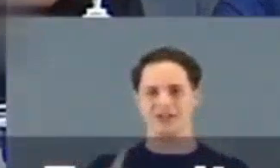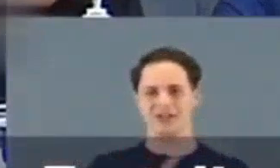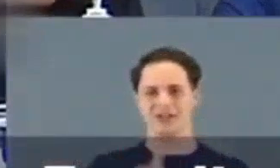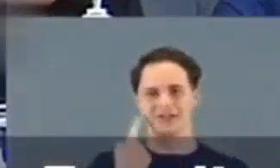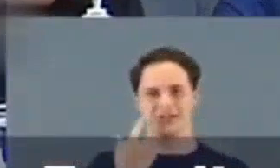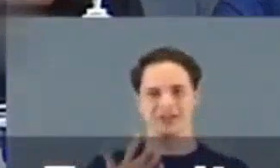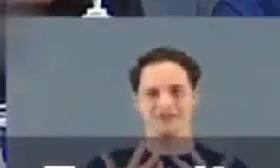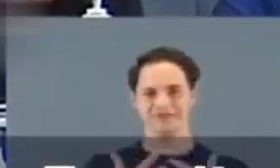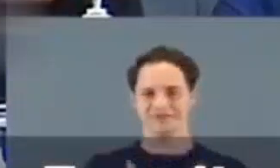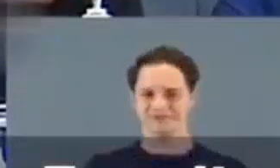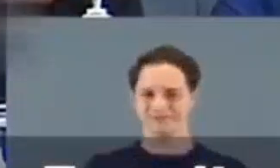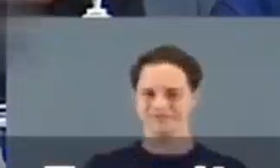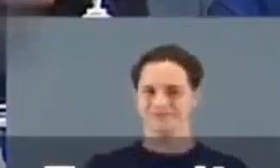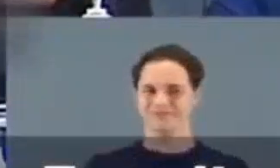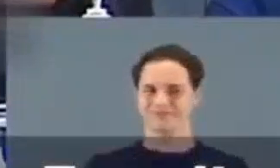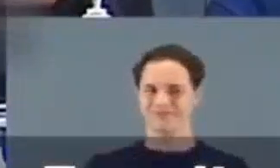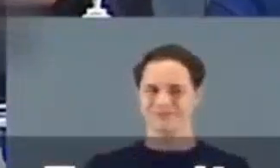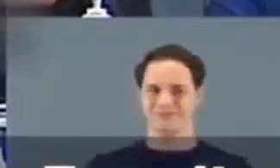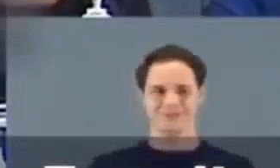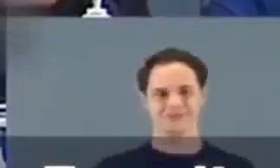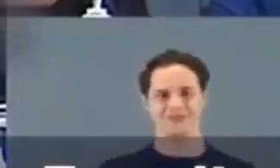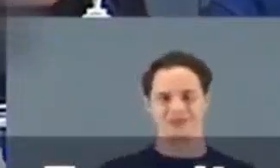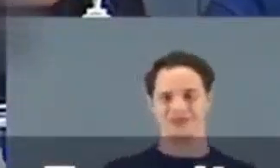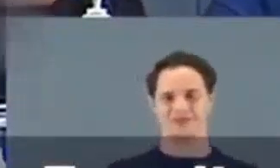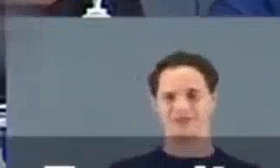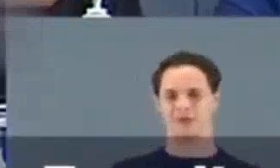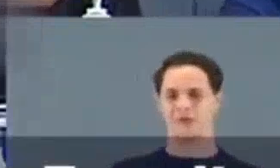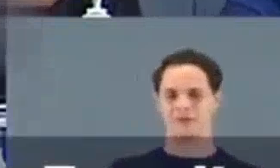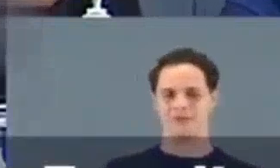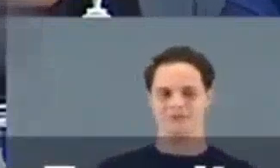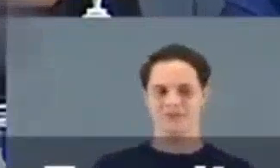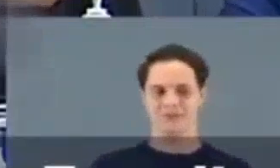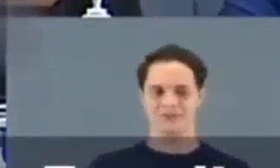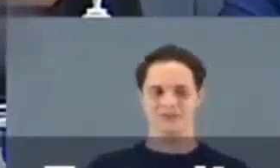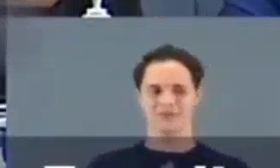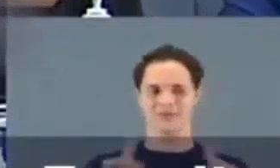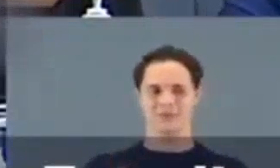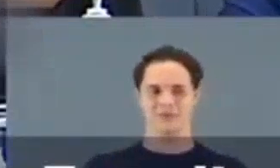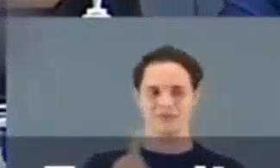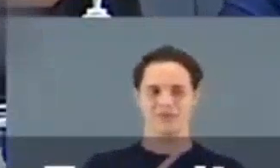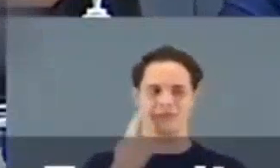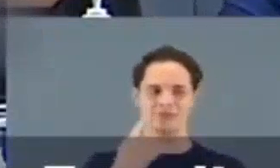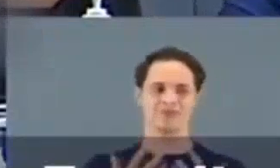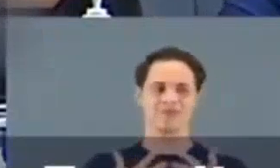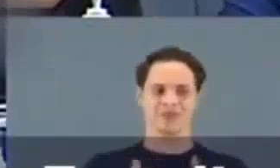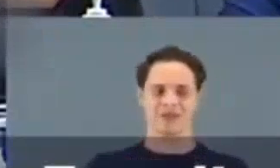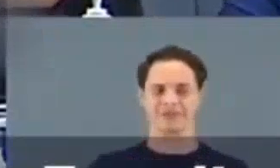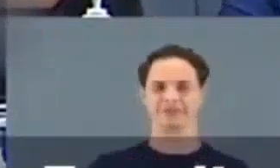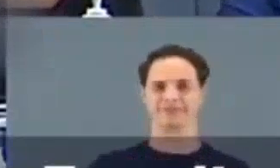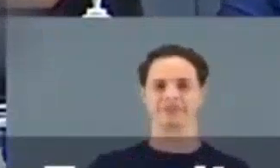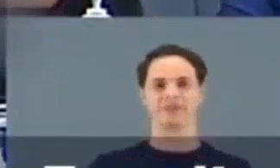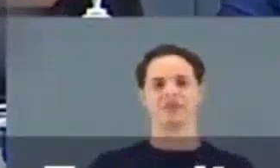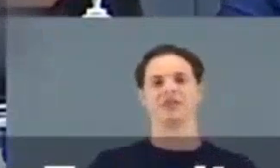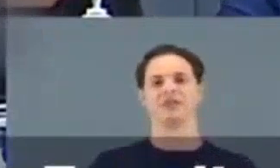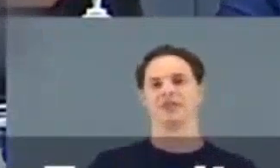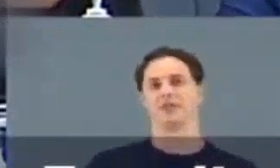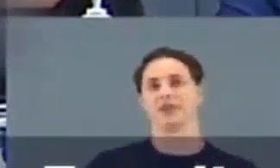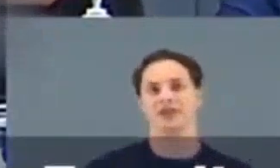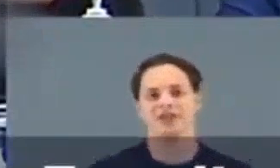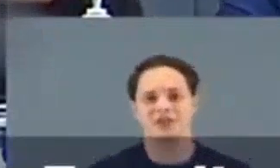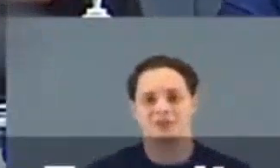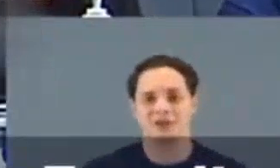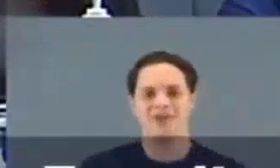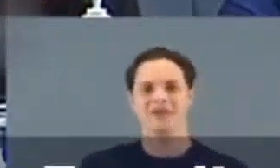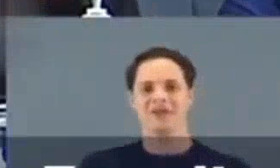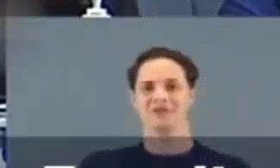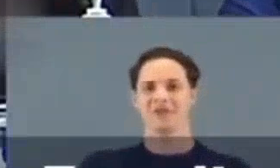nos procedimentos todos. Não, está aqui, eu estou com o currículo dele é público e consta, na verdade, a limitação dele em relação à comunicação. Para nós lá